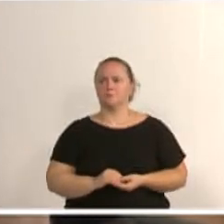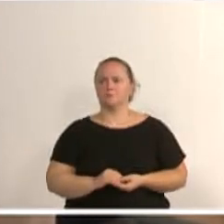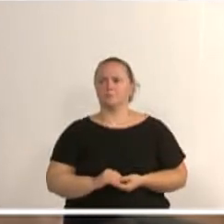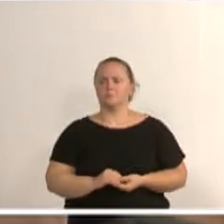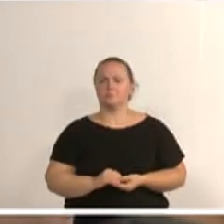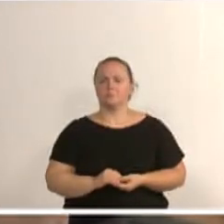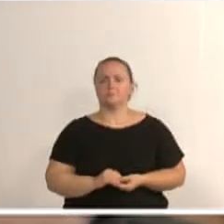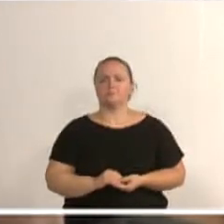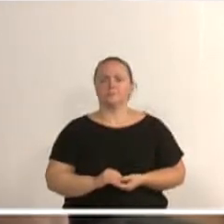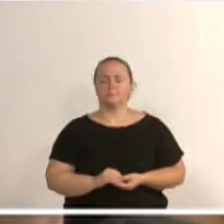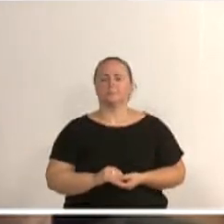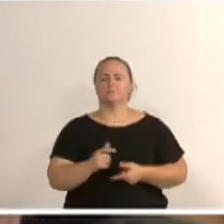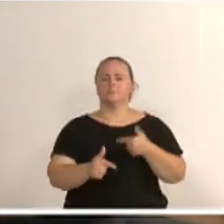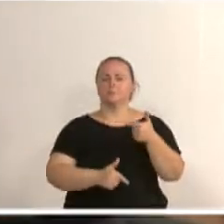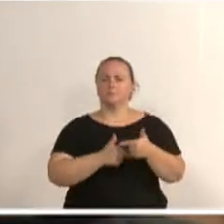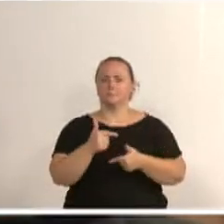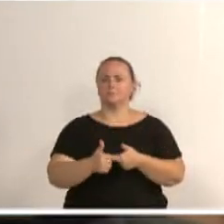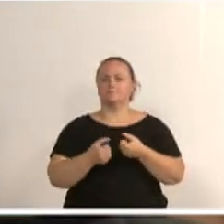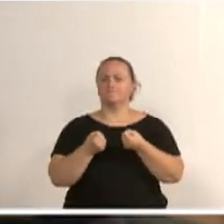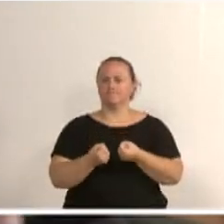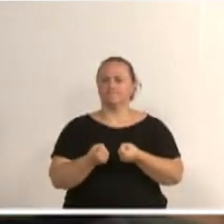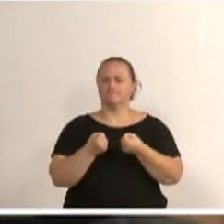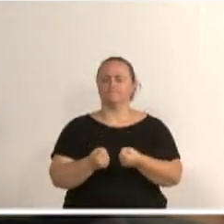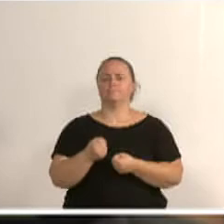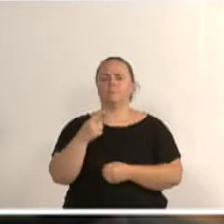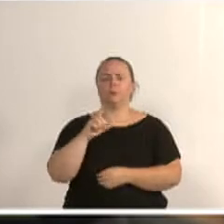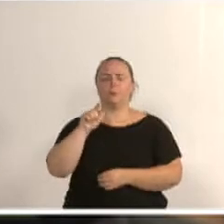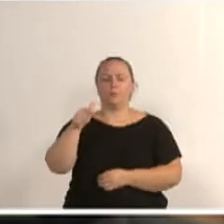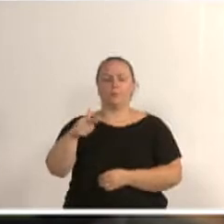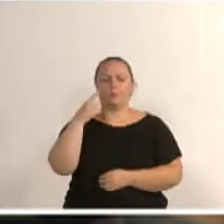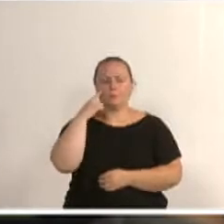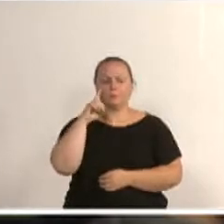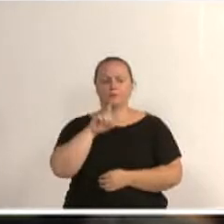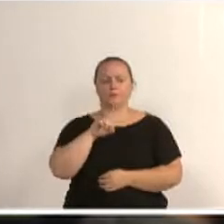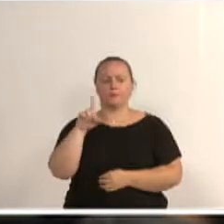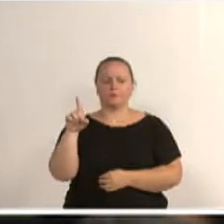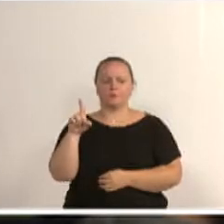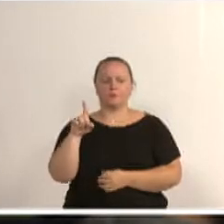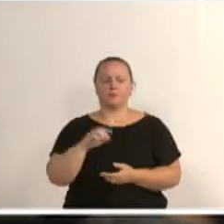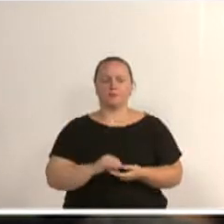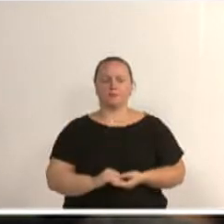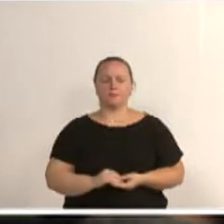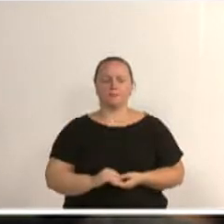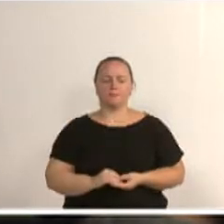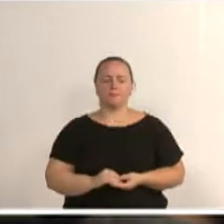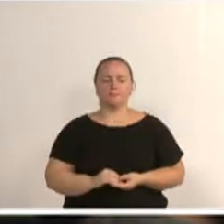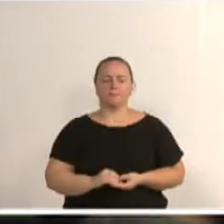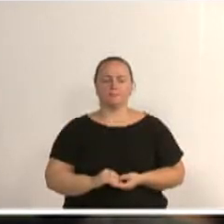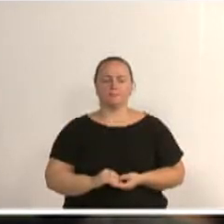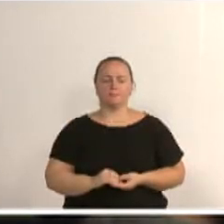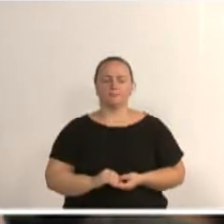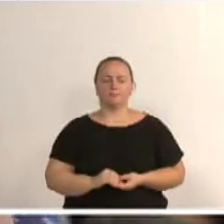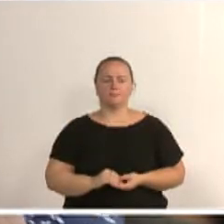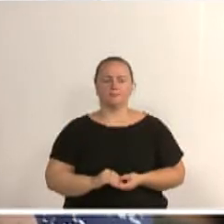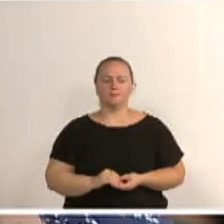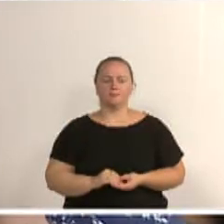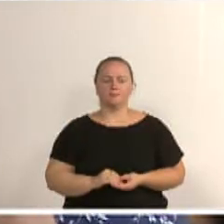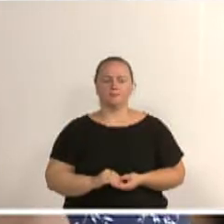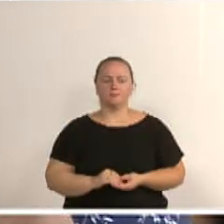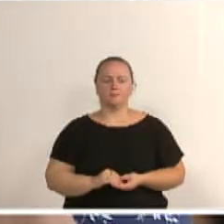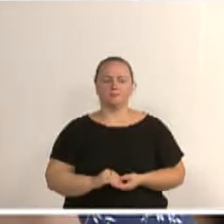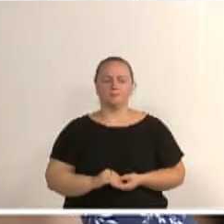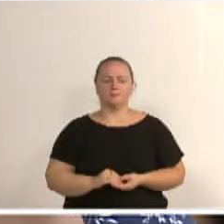ônibus, que trabalhamos no pesado para no outro dia pegar, para chegar ao fim do dia, e às vezes ter que nem uma mãe que mora lá